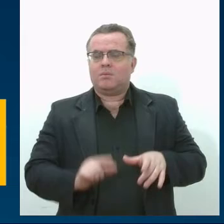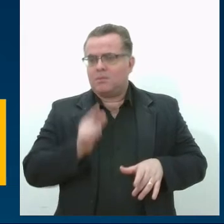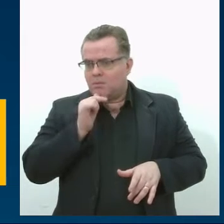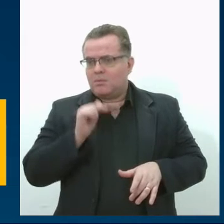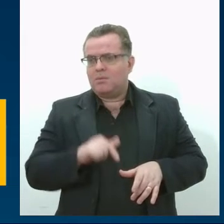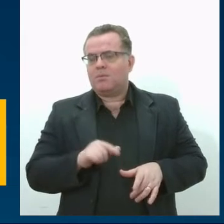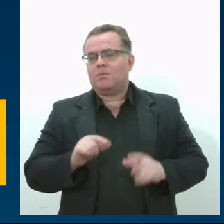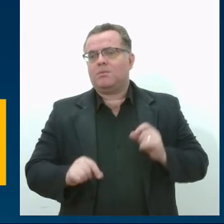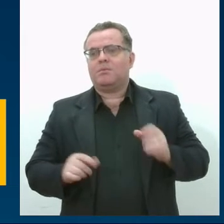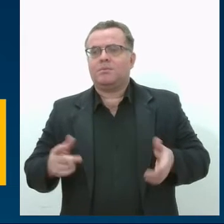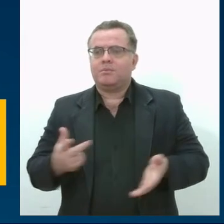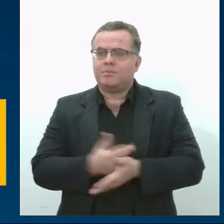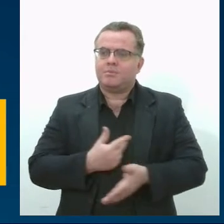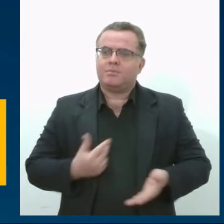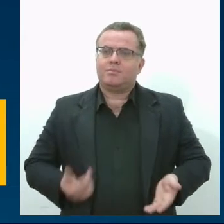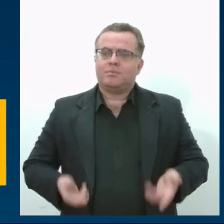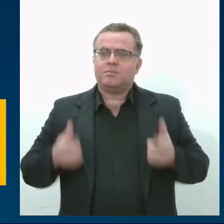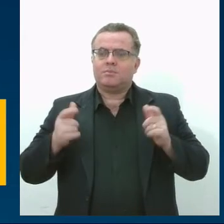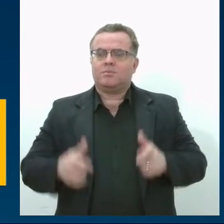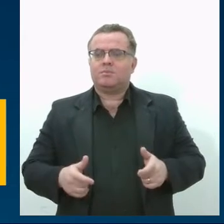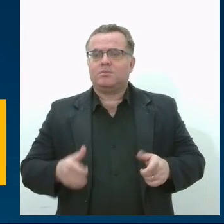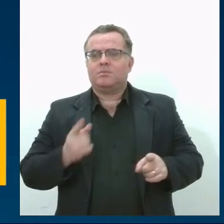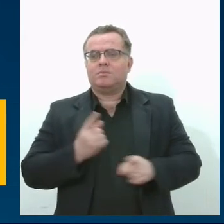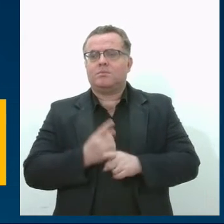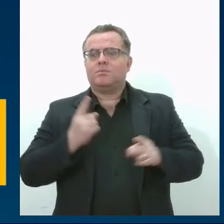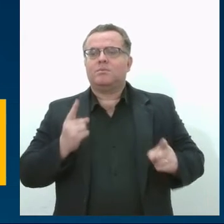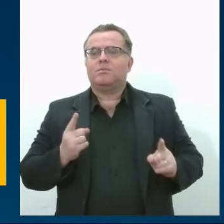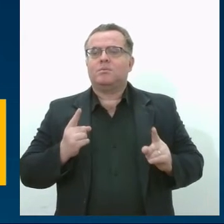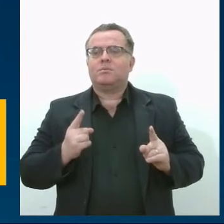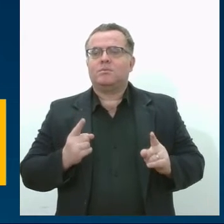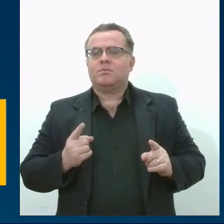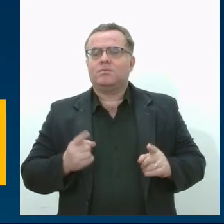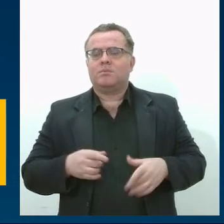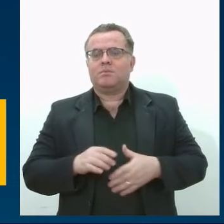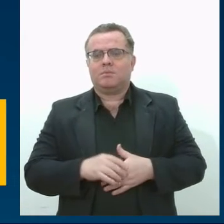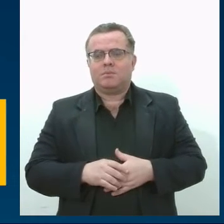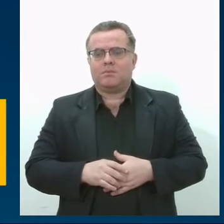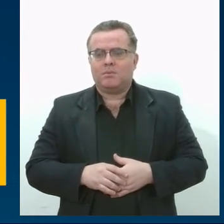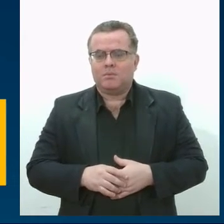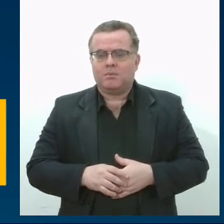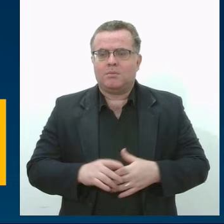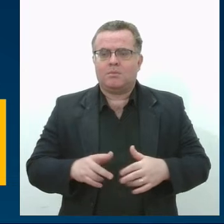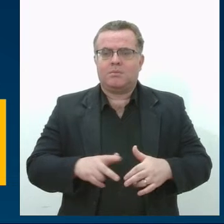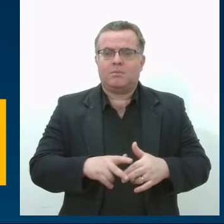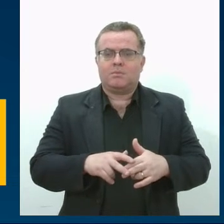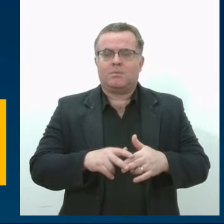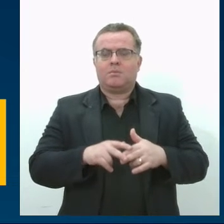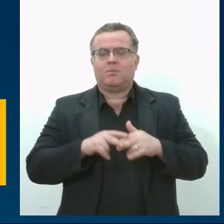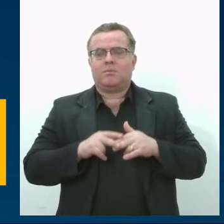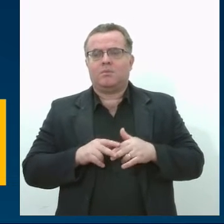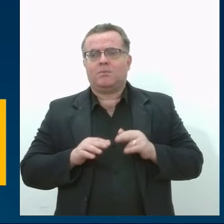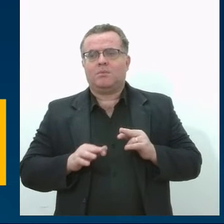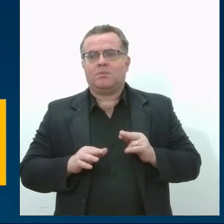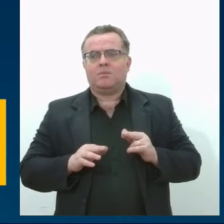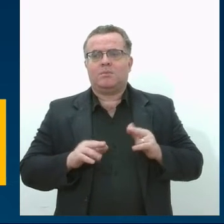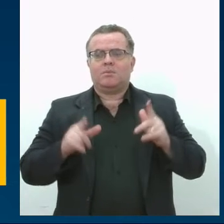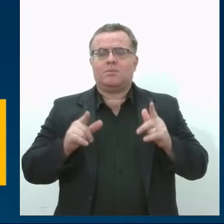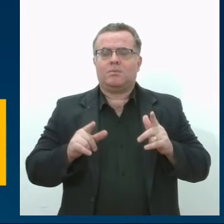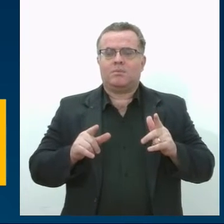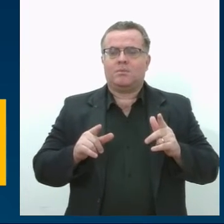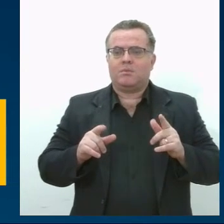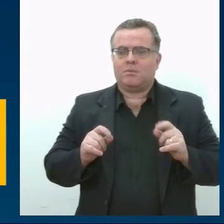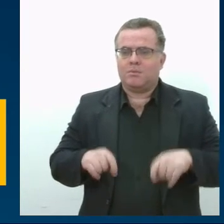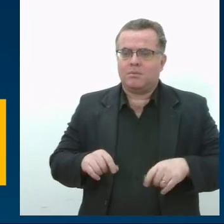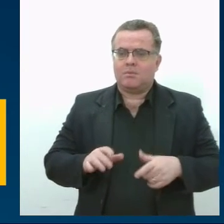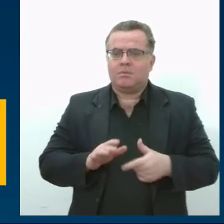mosquito encontra o local perfeito para fazer a desova. Então, são características diferentes, mas que mostram a presença